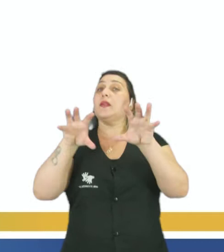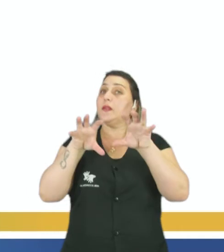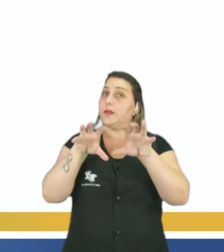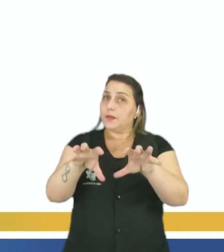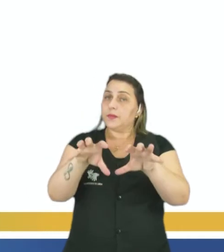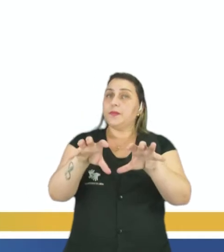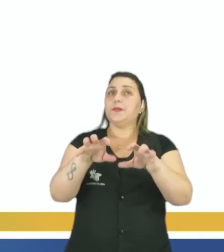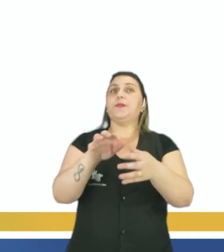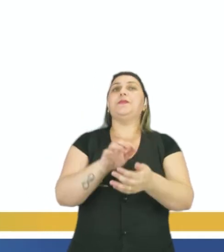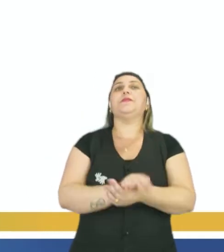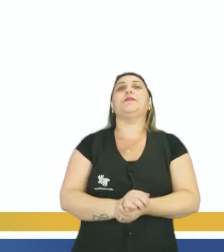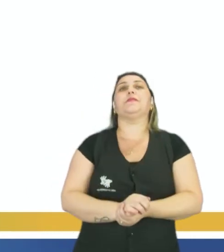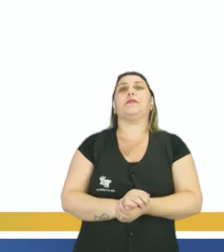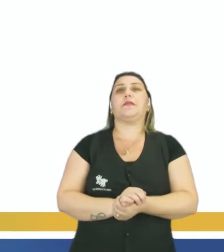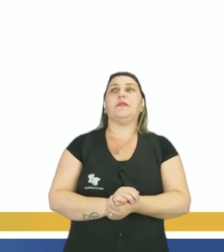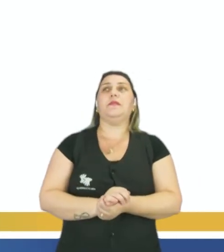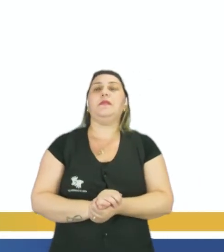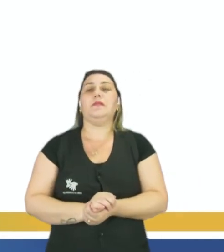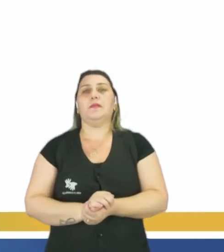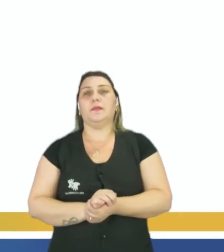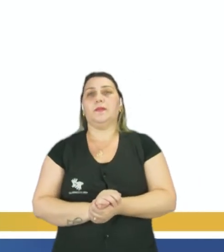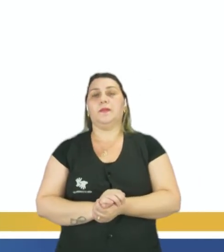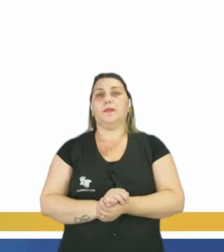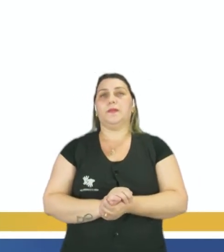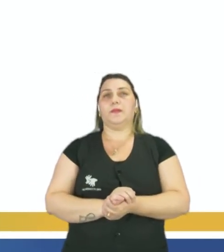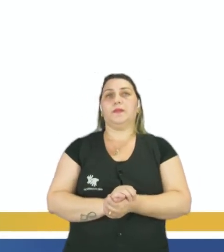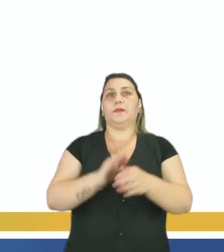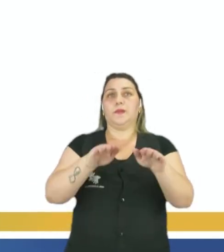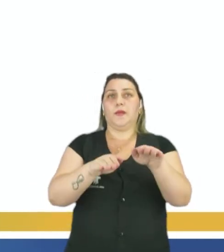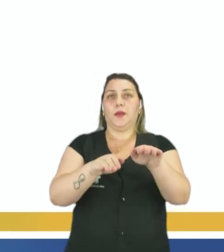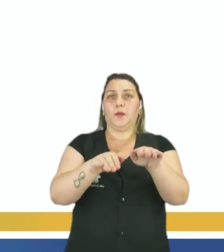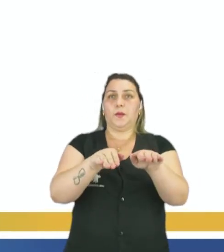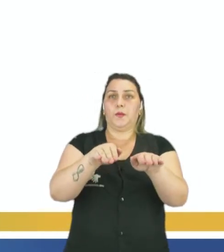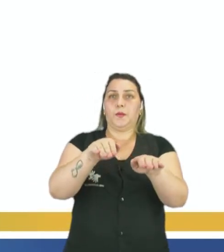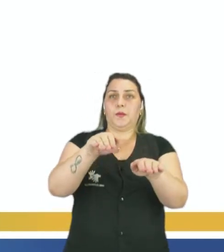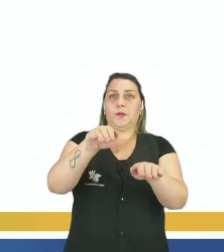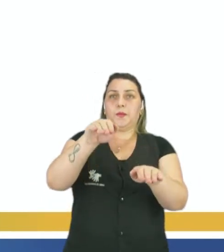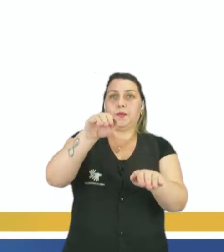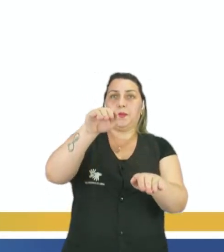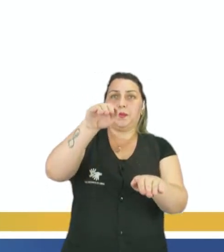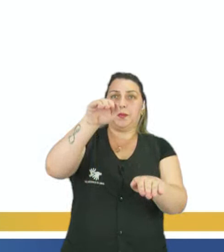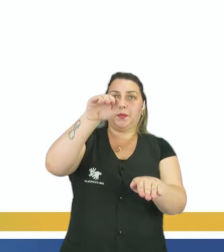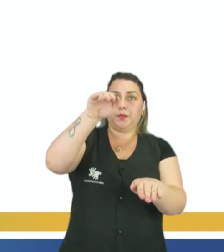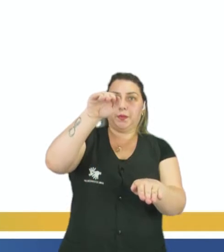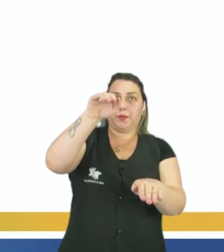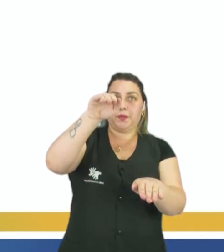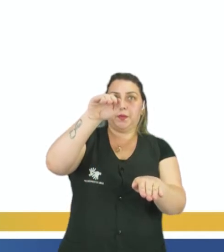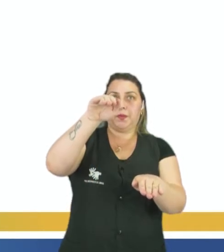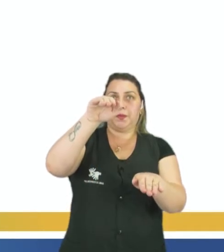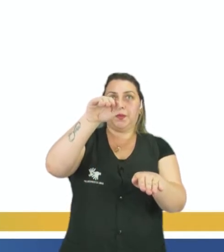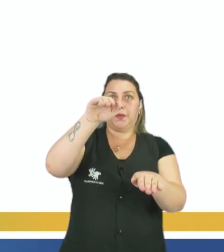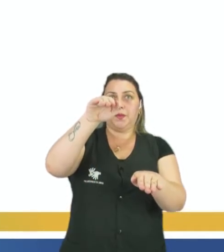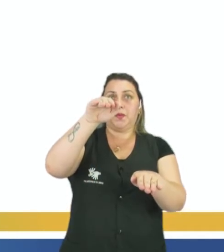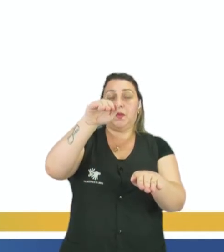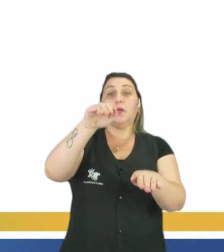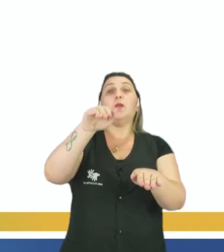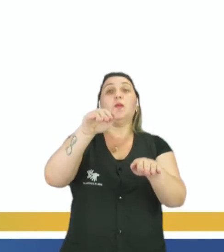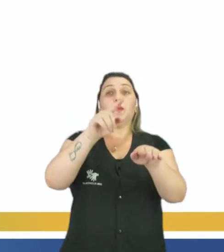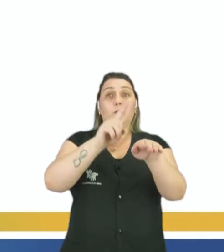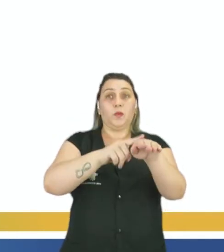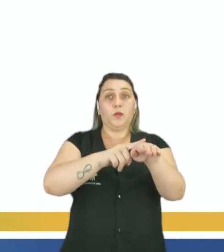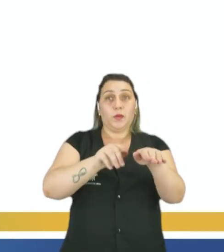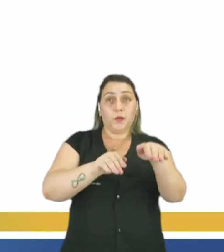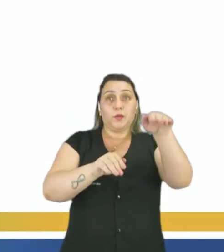forma, vale ressaltar que na grandeza inversamente proporcional é quando